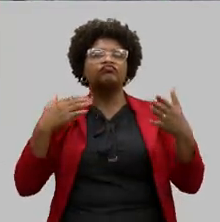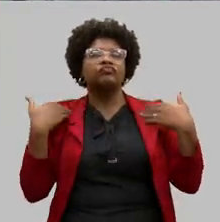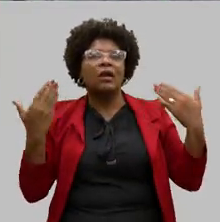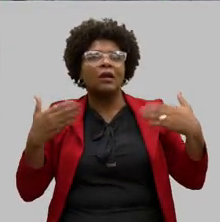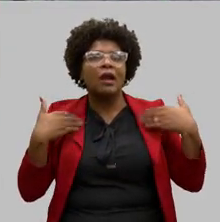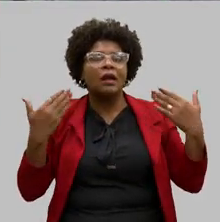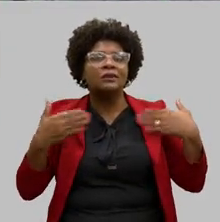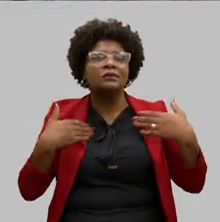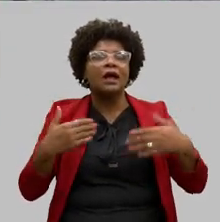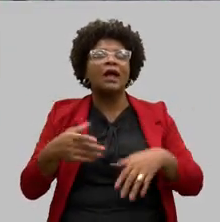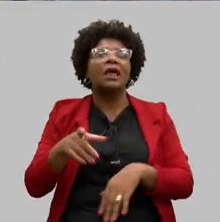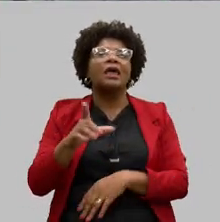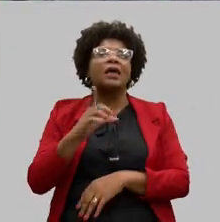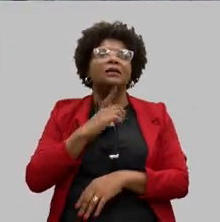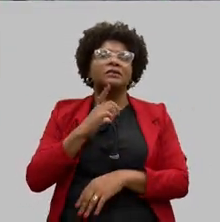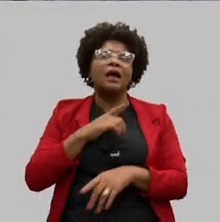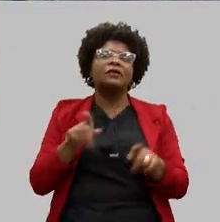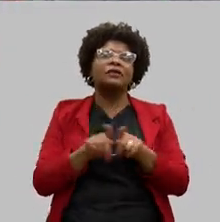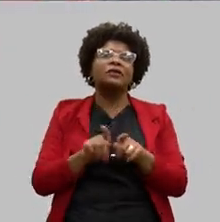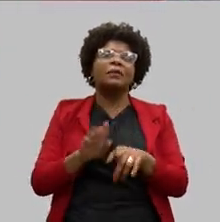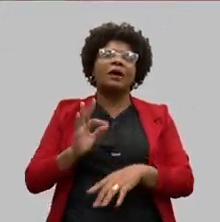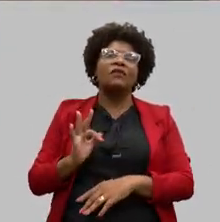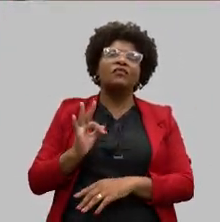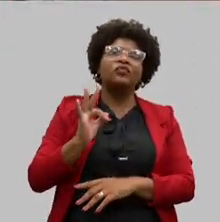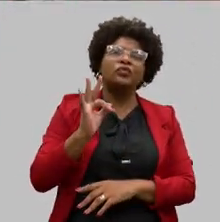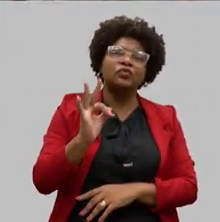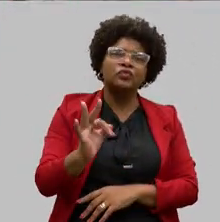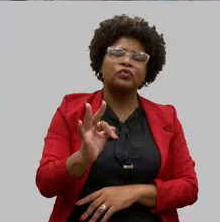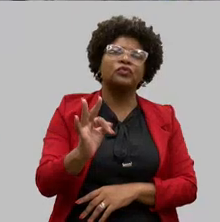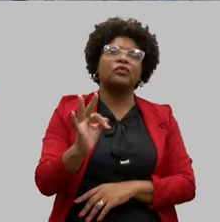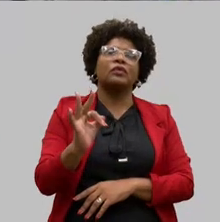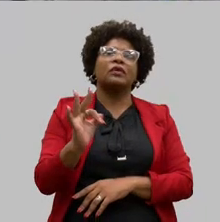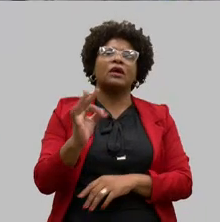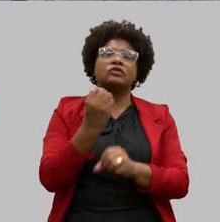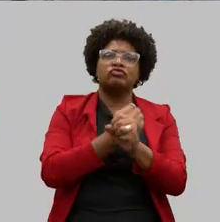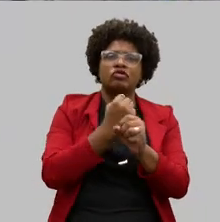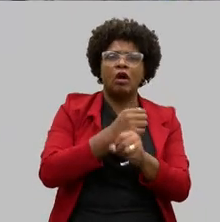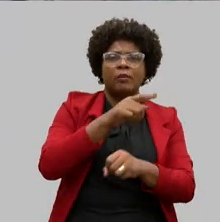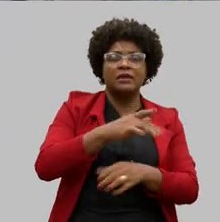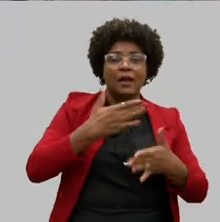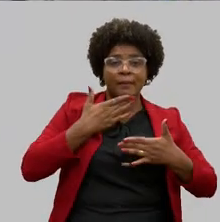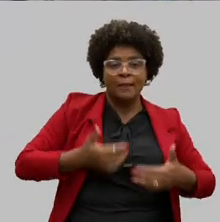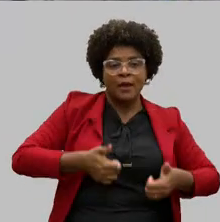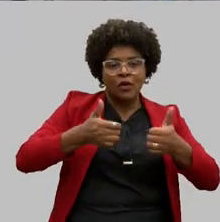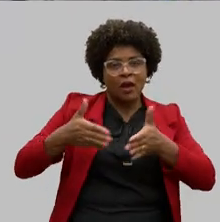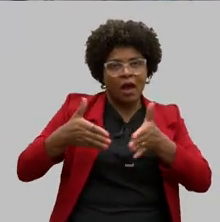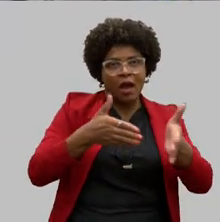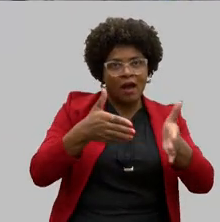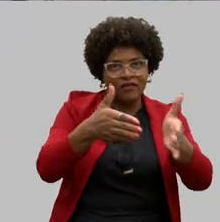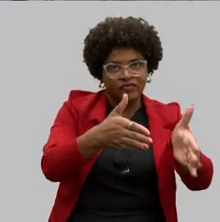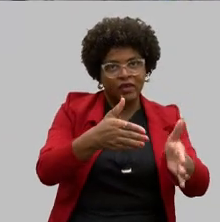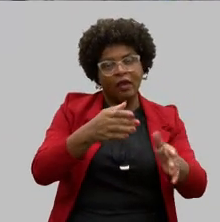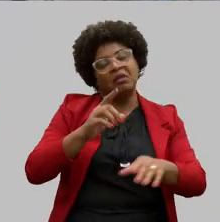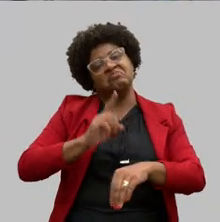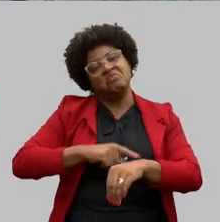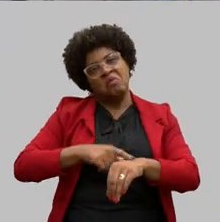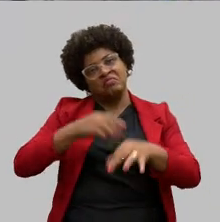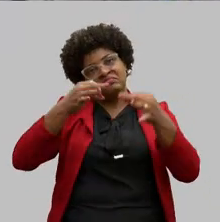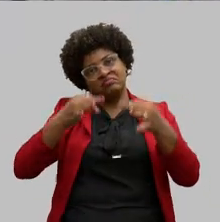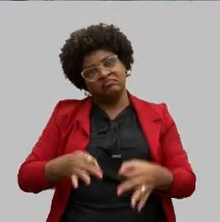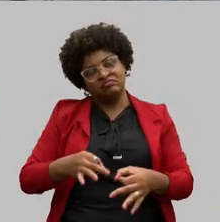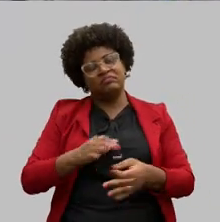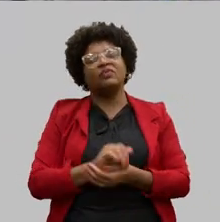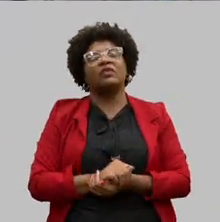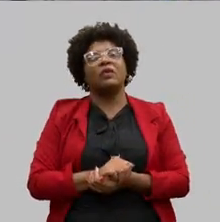futuras intervenções na recuperação da Via sendo portanto meritório e oportuno Diante do exposto opinamos pela aprovação